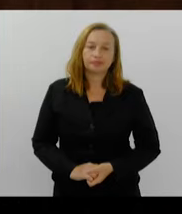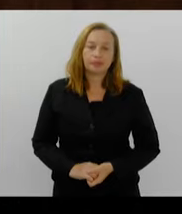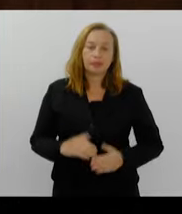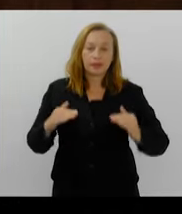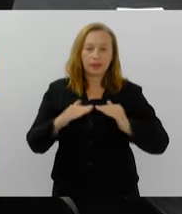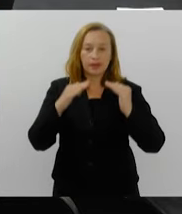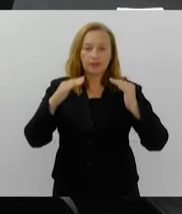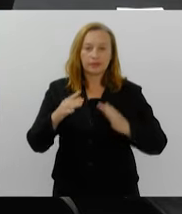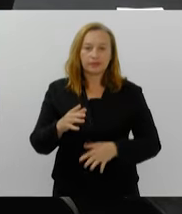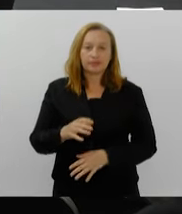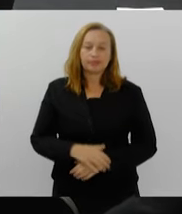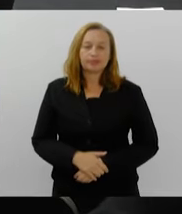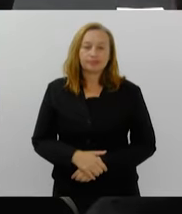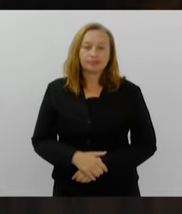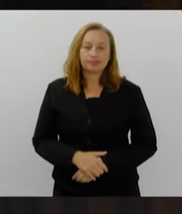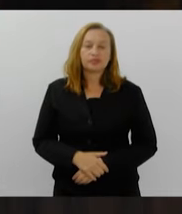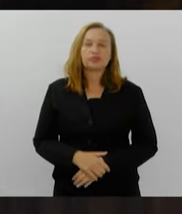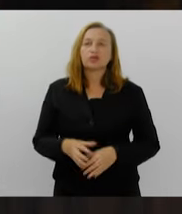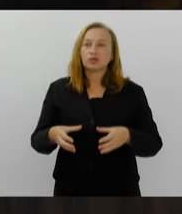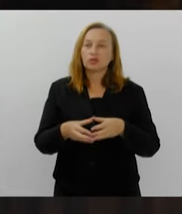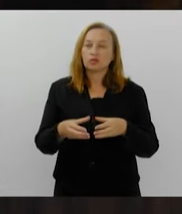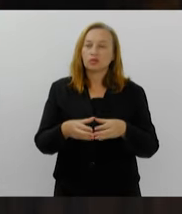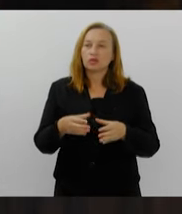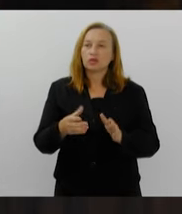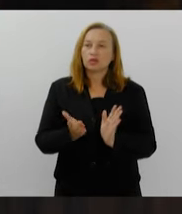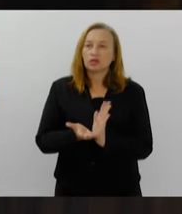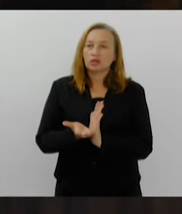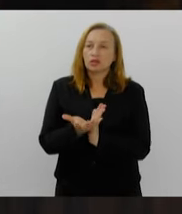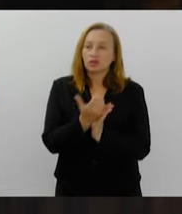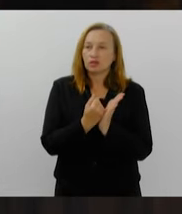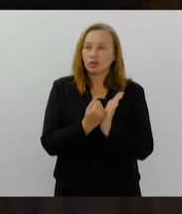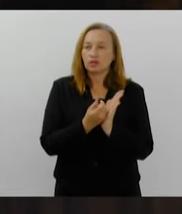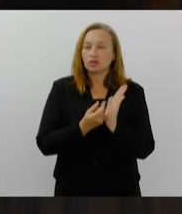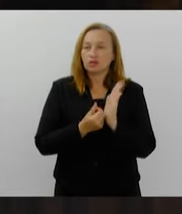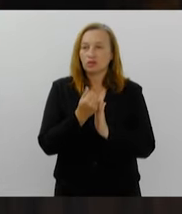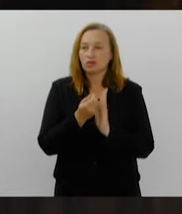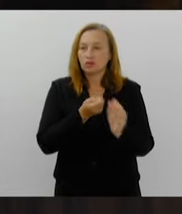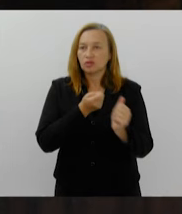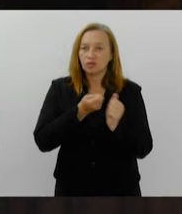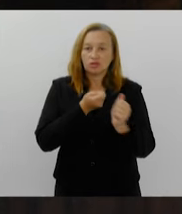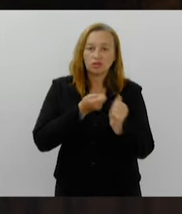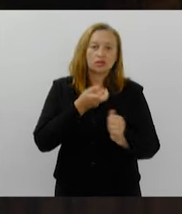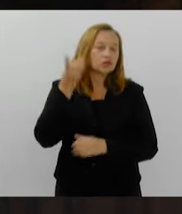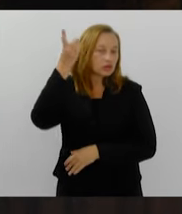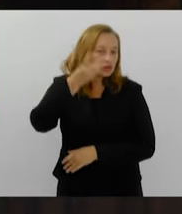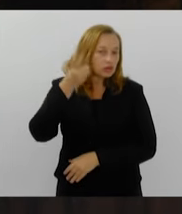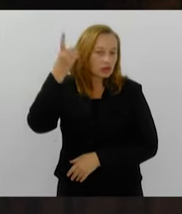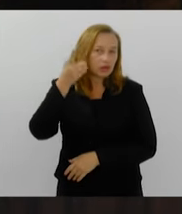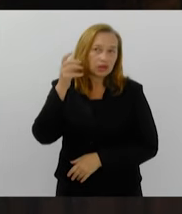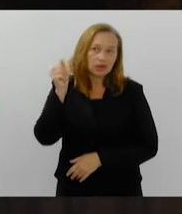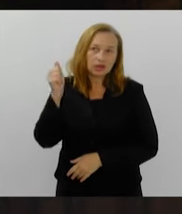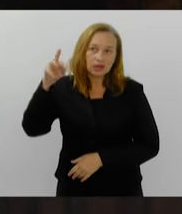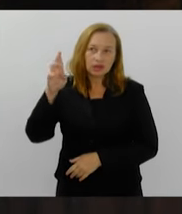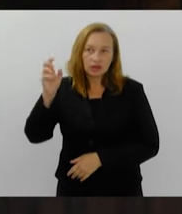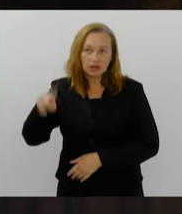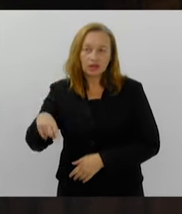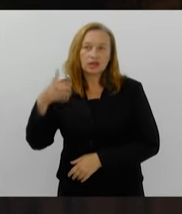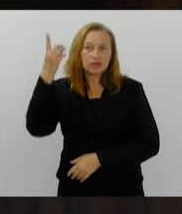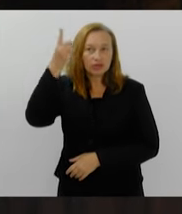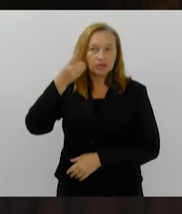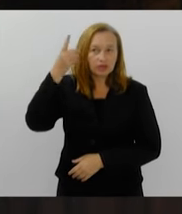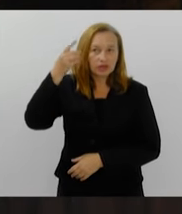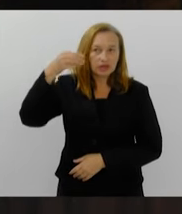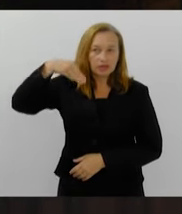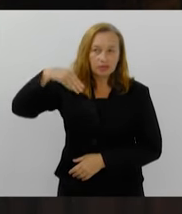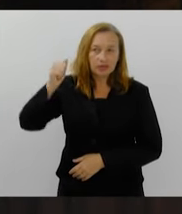Favorável, Tia Ju. Pela Comissão de Orçamento, Finanças, Fiscalização Financeira e Controle, deputado André Correia, deputado Carlos